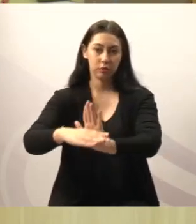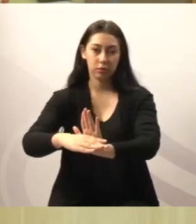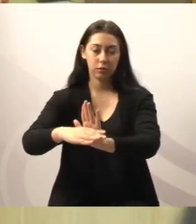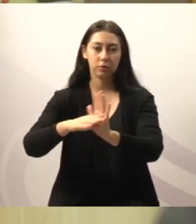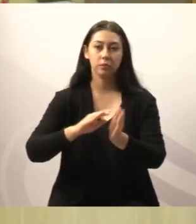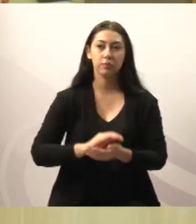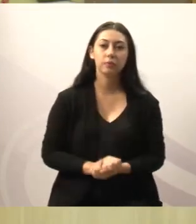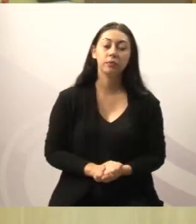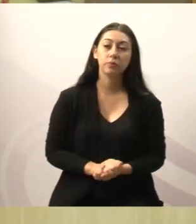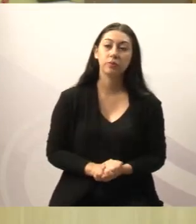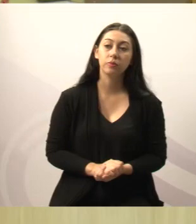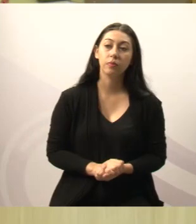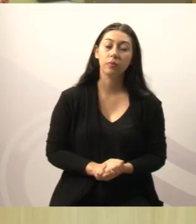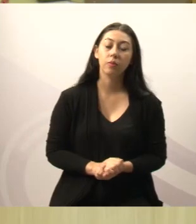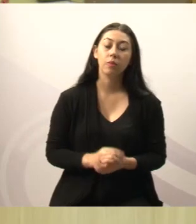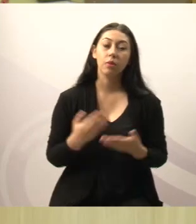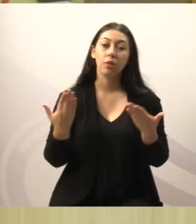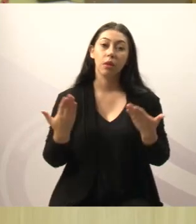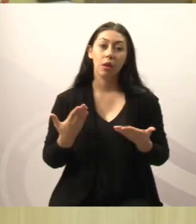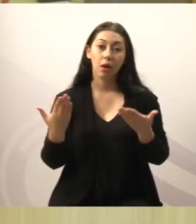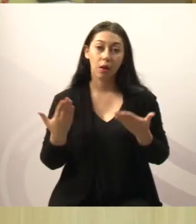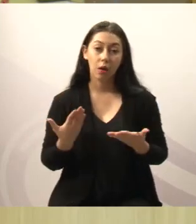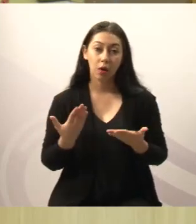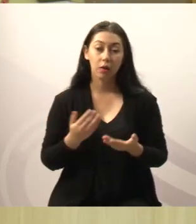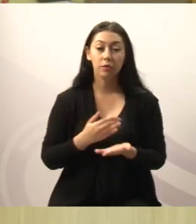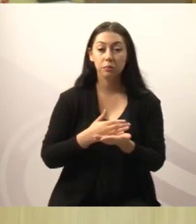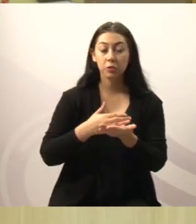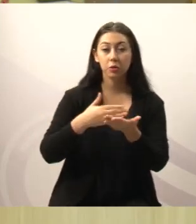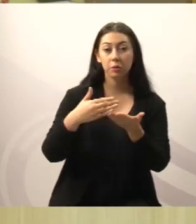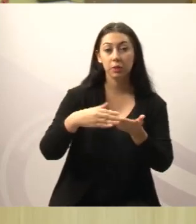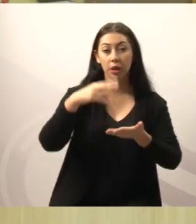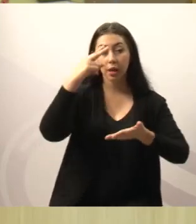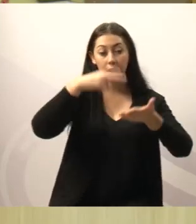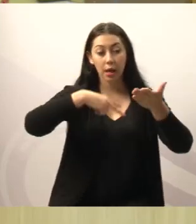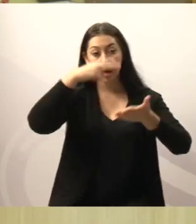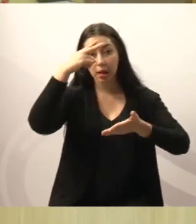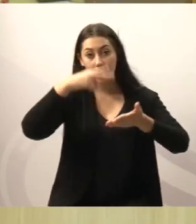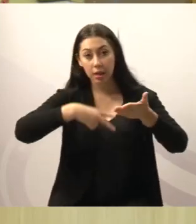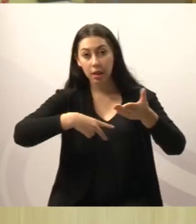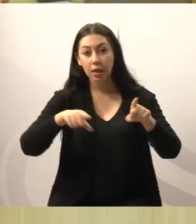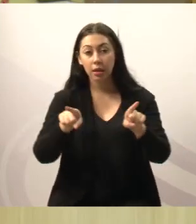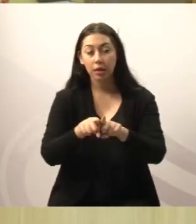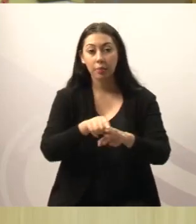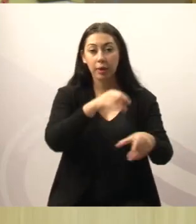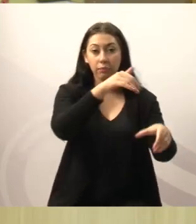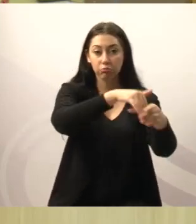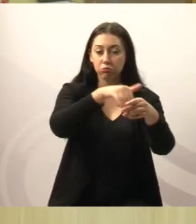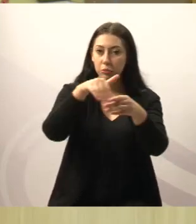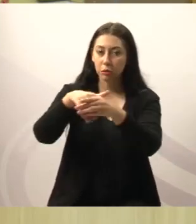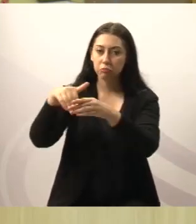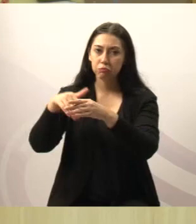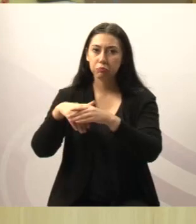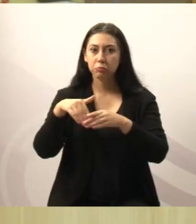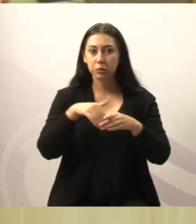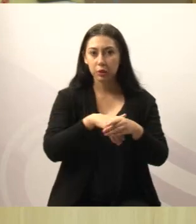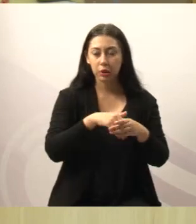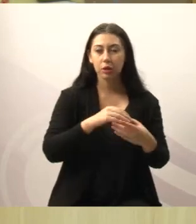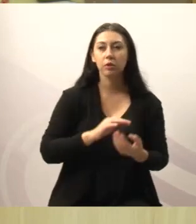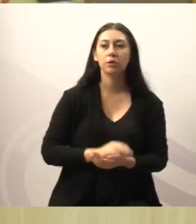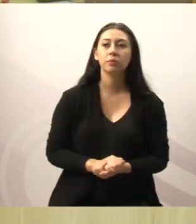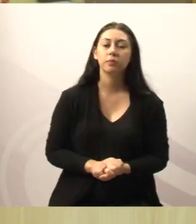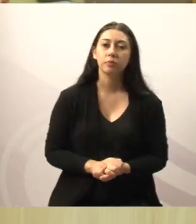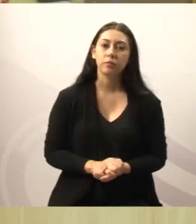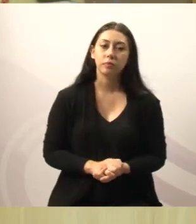sentido. Passaremos agora à fase da sessão ordinária, em que serão lidos e votados conforme disciplinado os expedientes dos